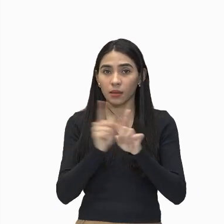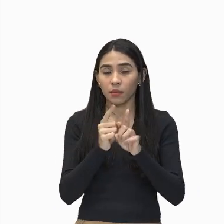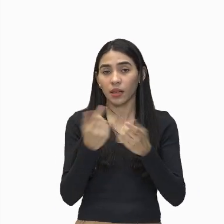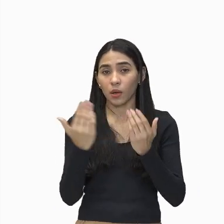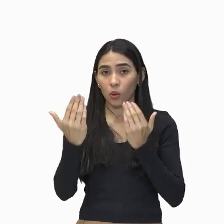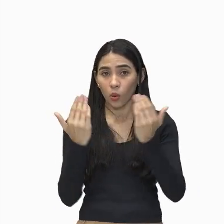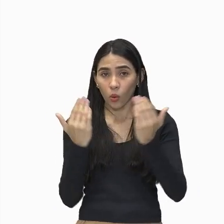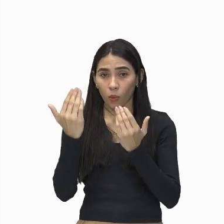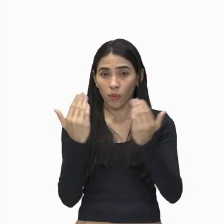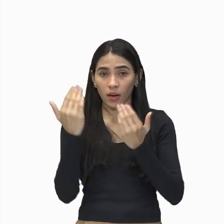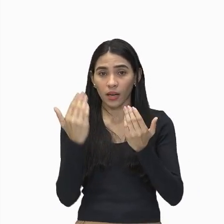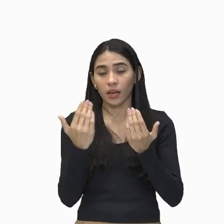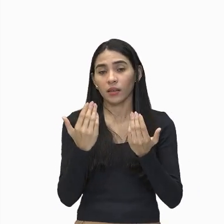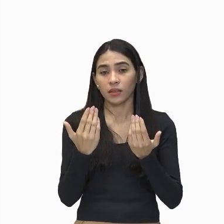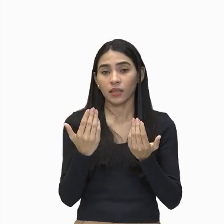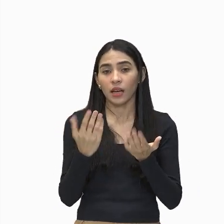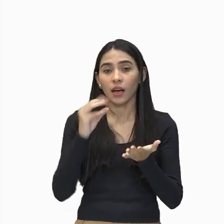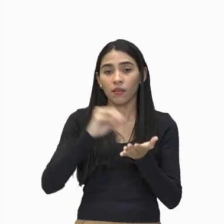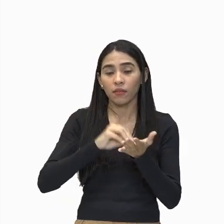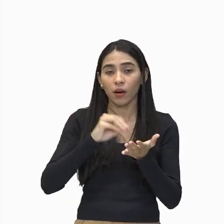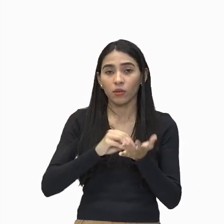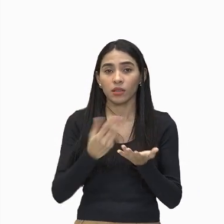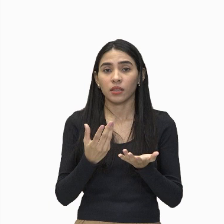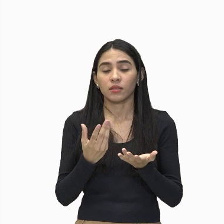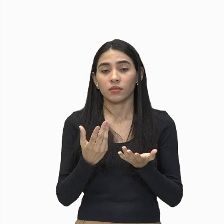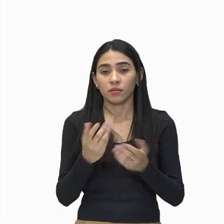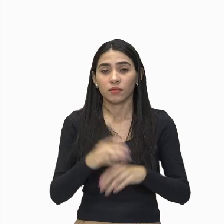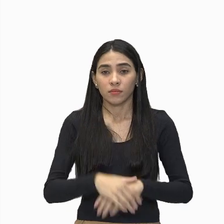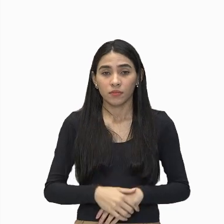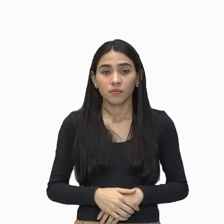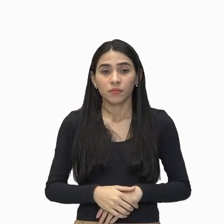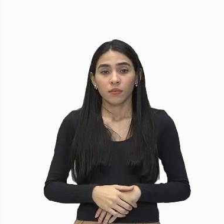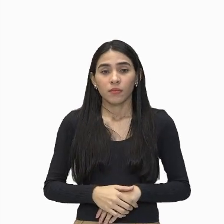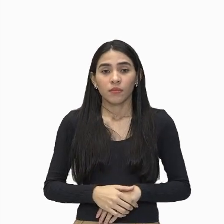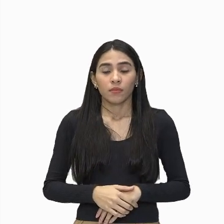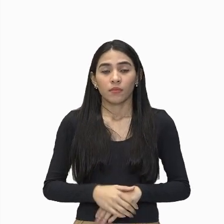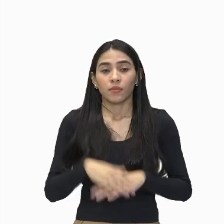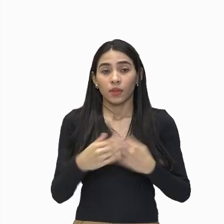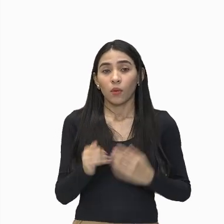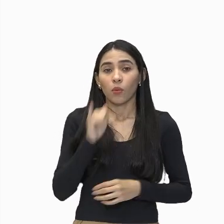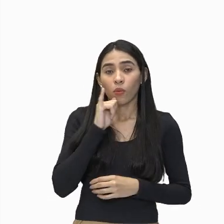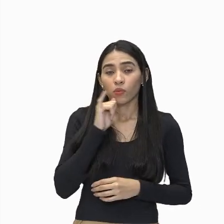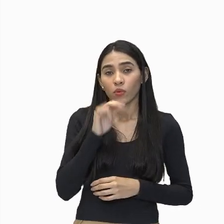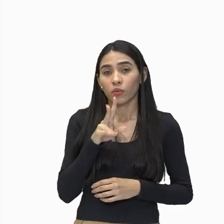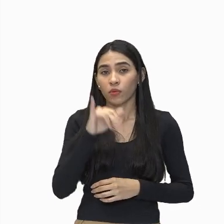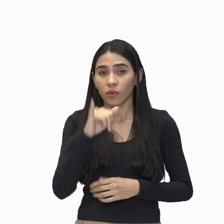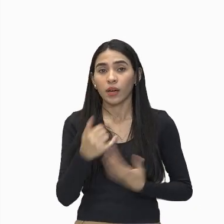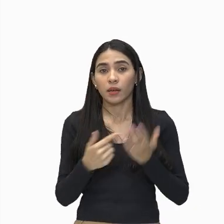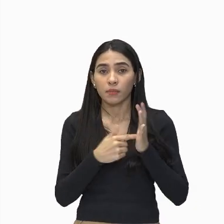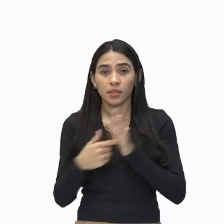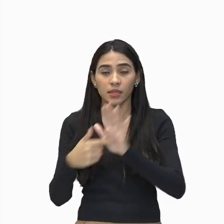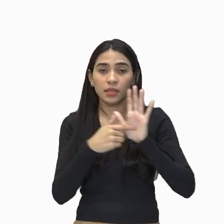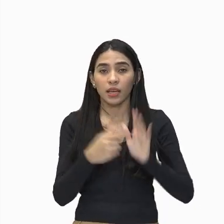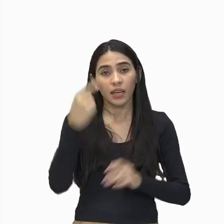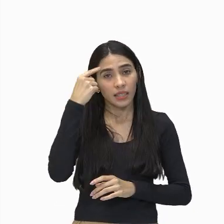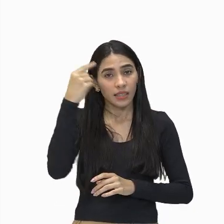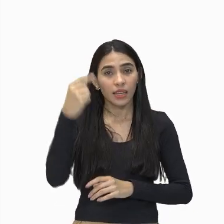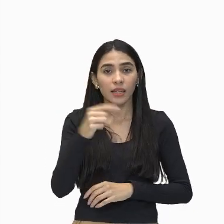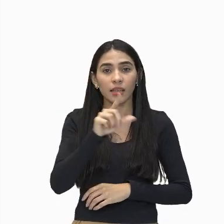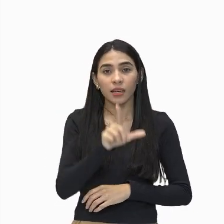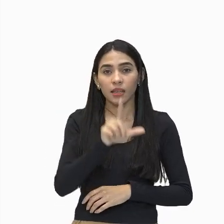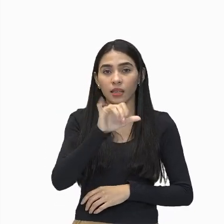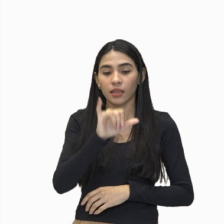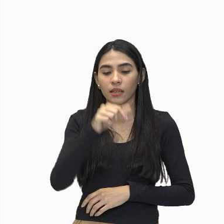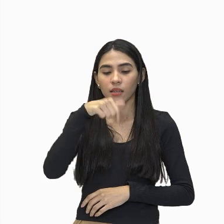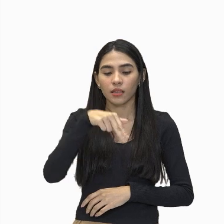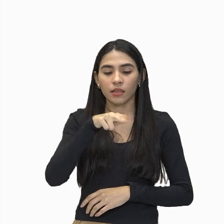seriam identificados pelo estado sólido. Tá? Então o Bauman traz para nós essa ideia da liquidez. Olha só, a gente vai